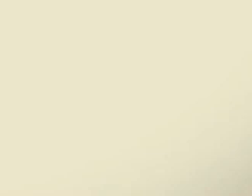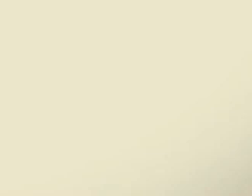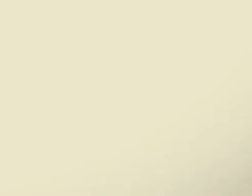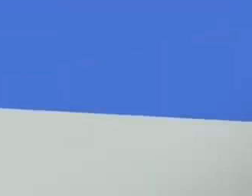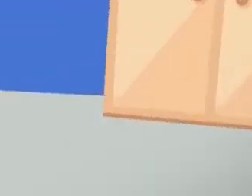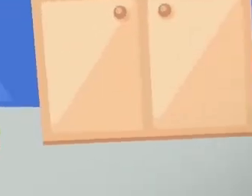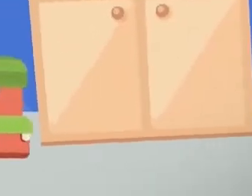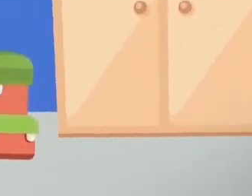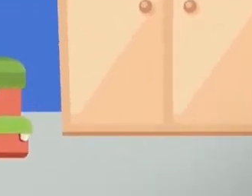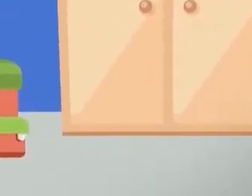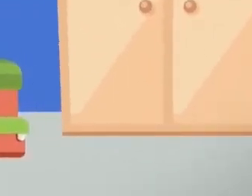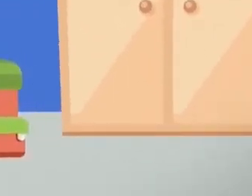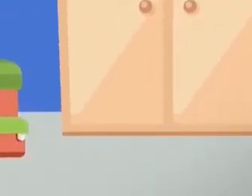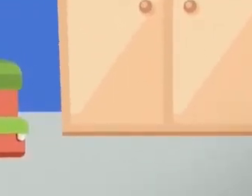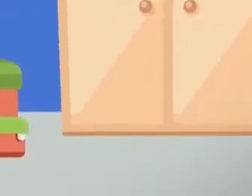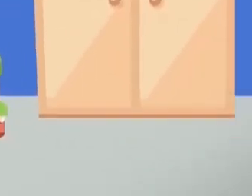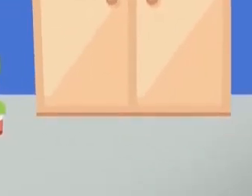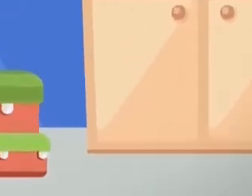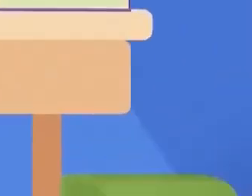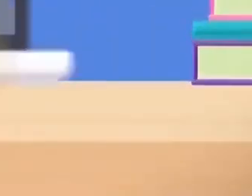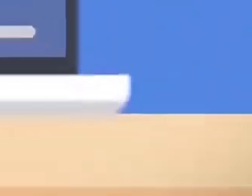Thank you.